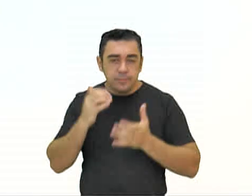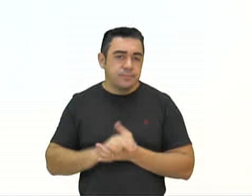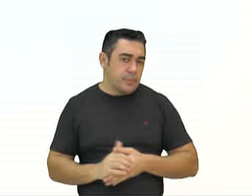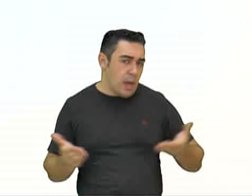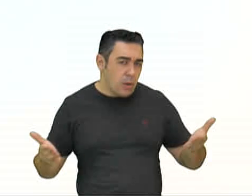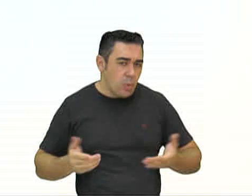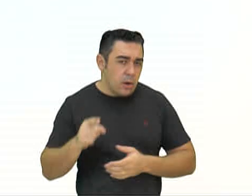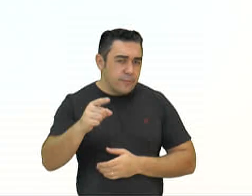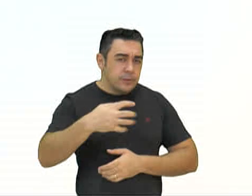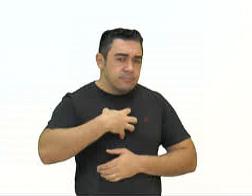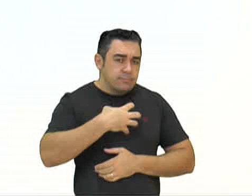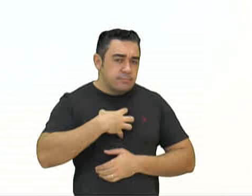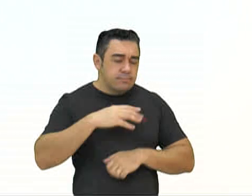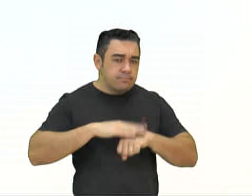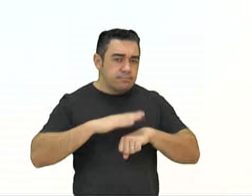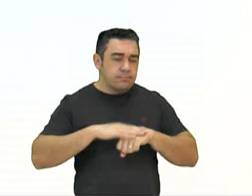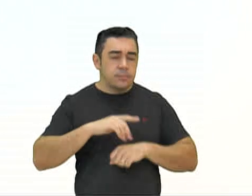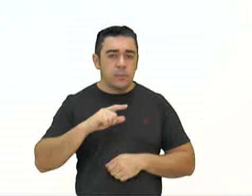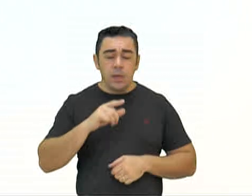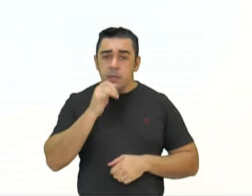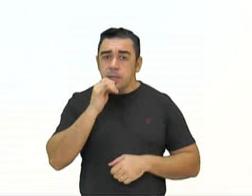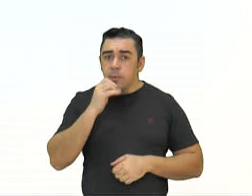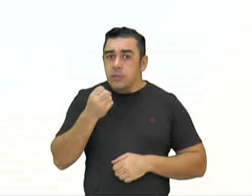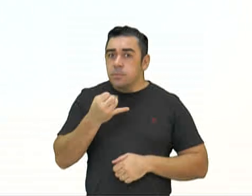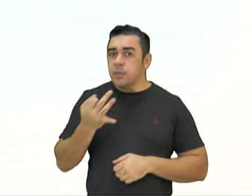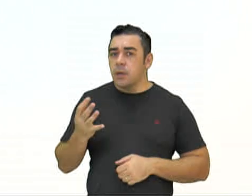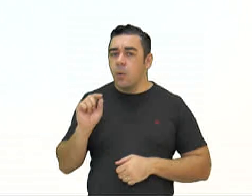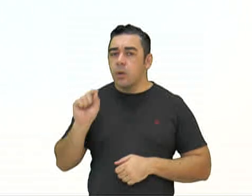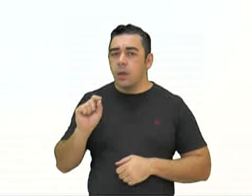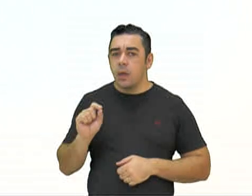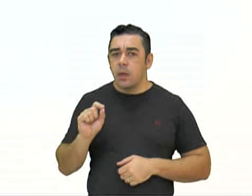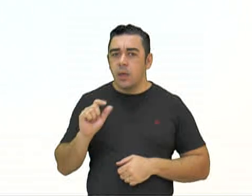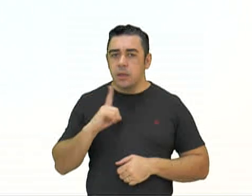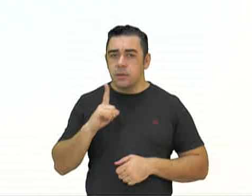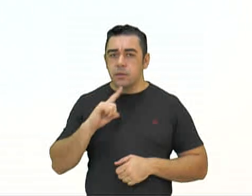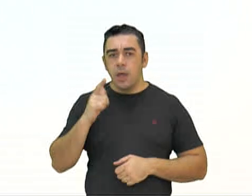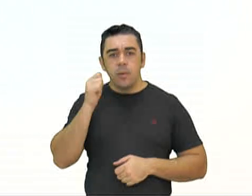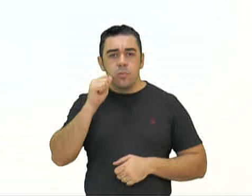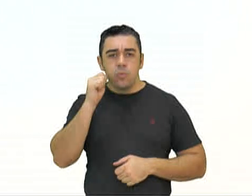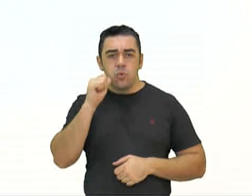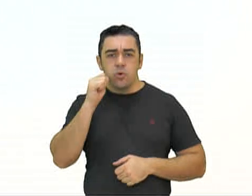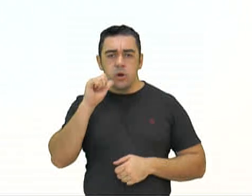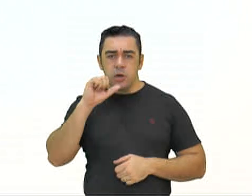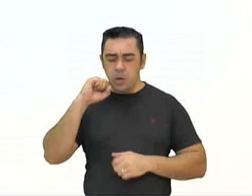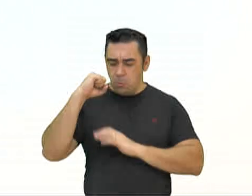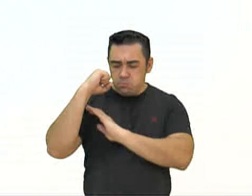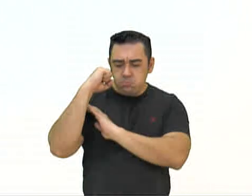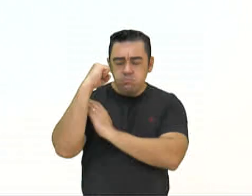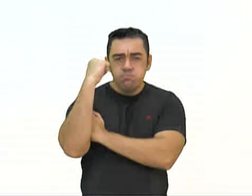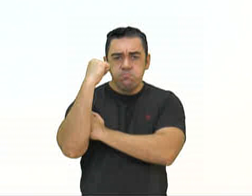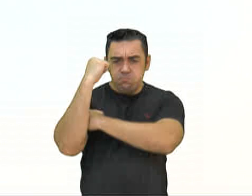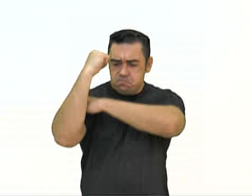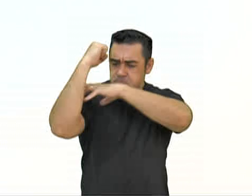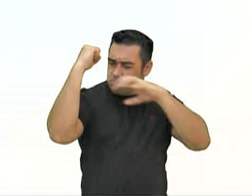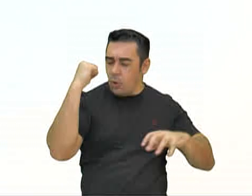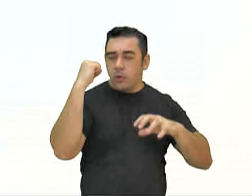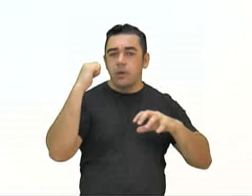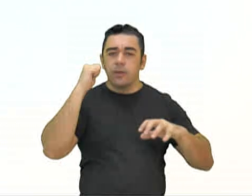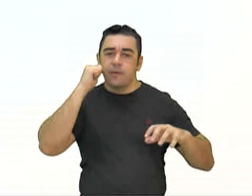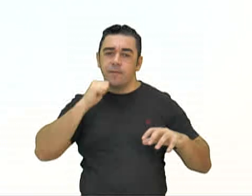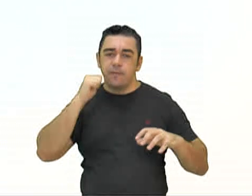vai de você. Se nós vamos falar aí do empoderamento feminino, por exemplo, eu pegar uma ideia aqui, eu poderia